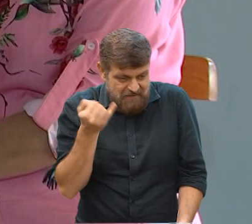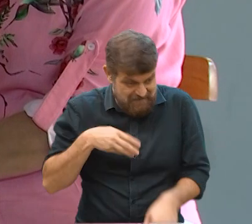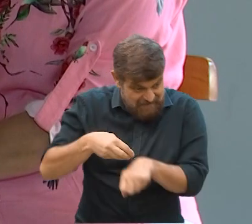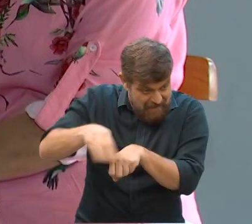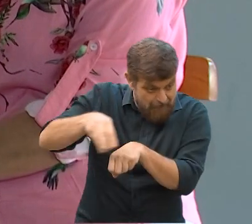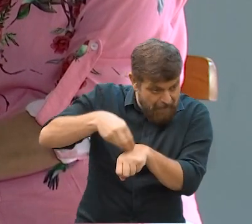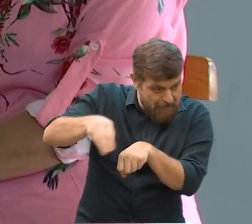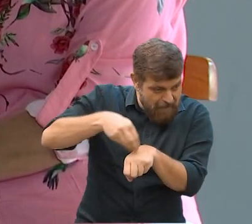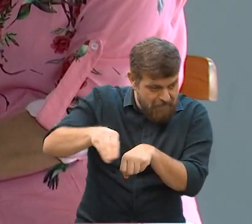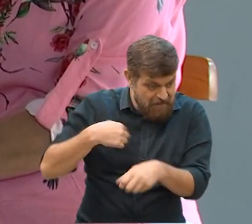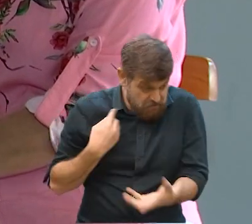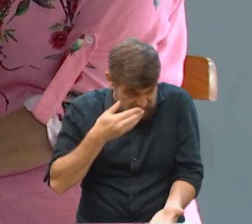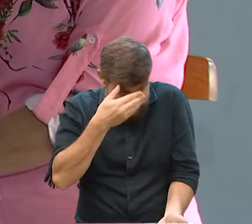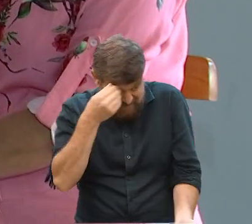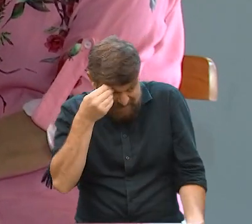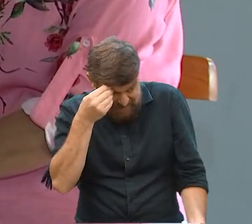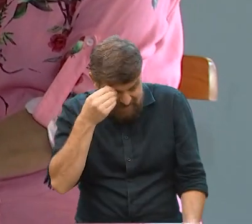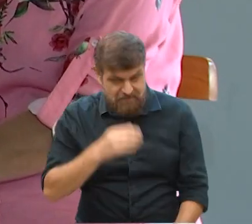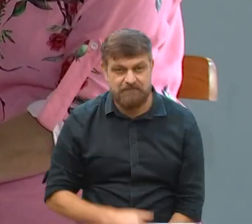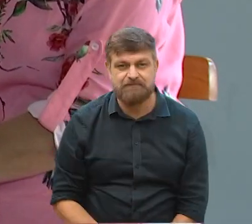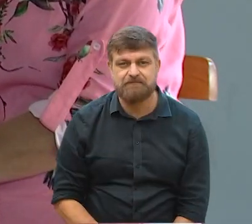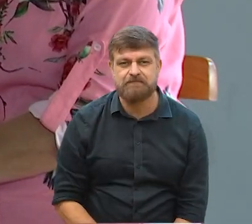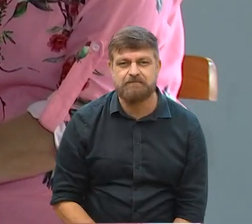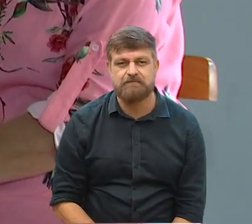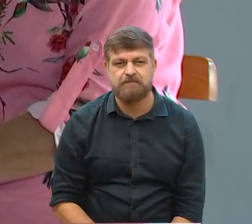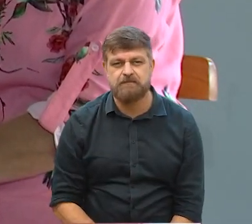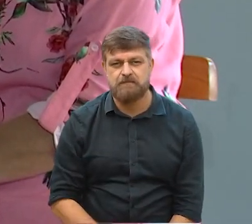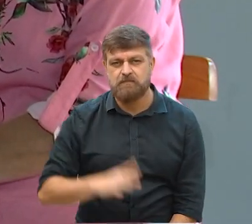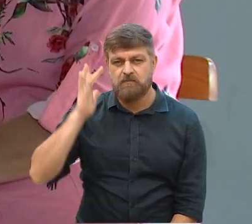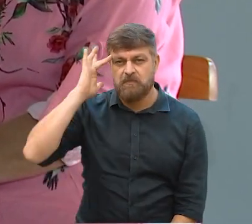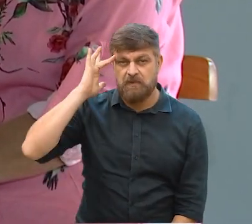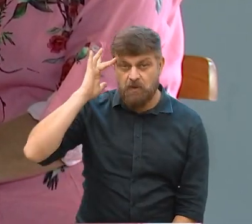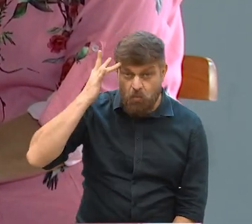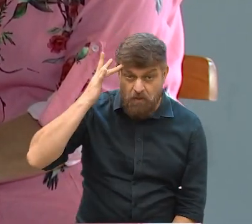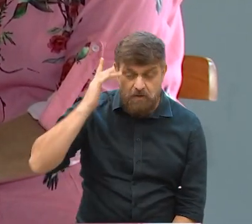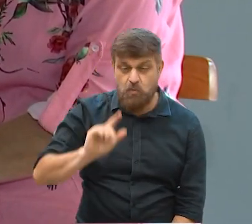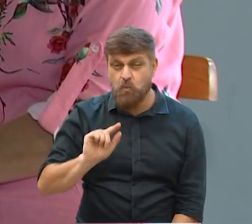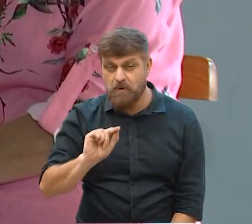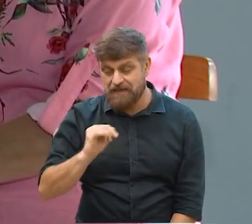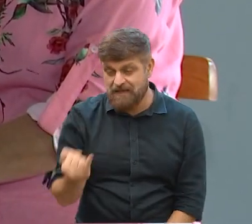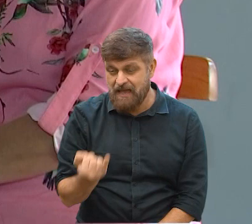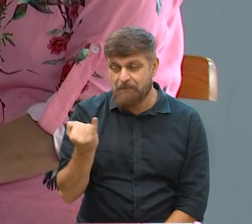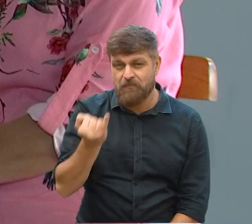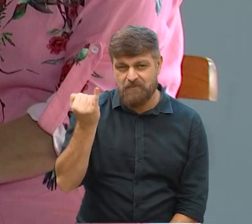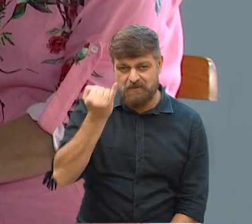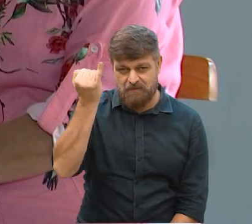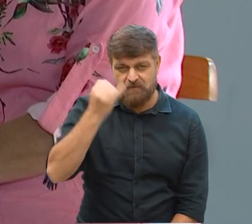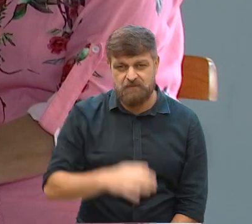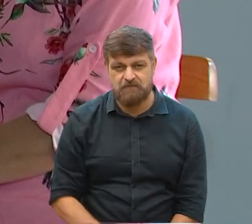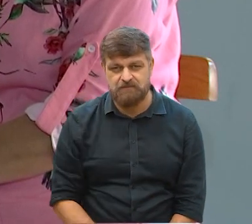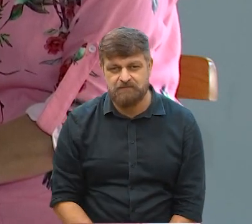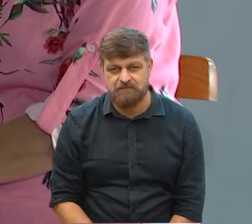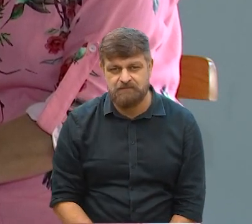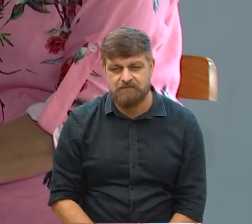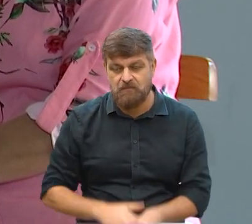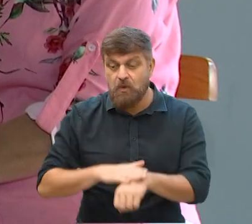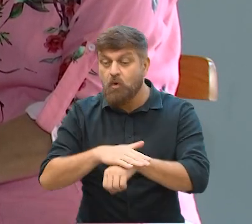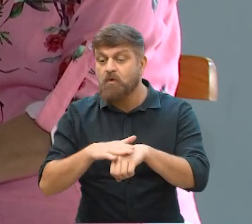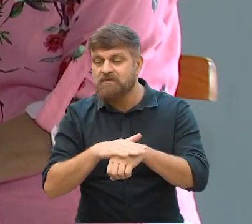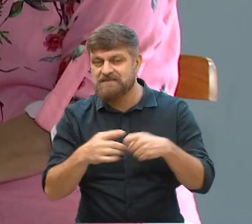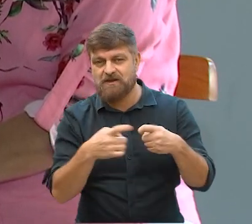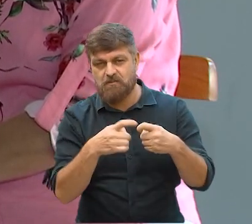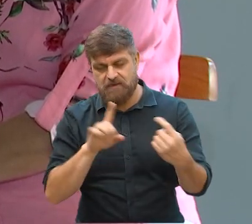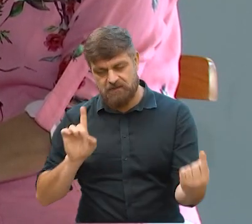passar para quem está nos assistindo dentro do nosso tema? Eu acho que é muito importante a conversa